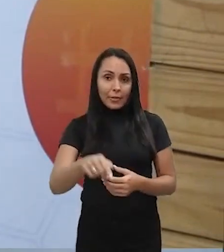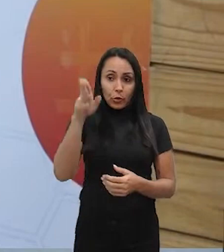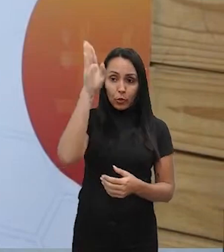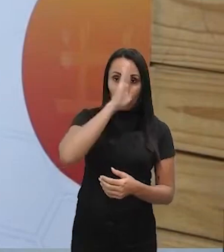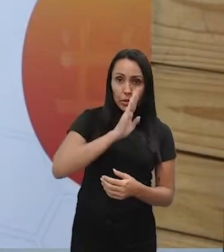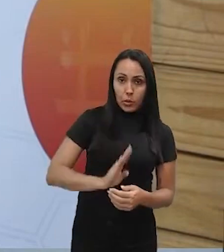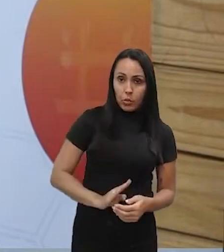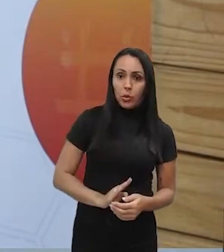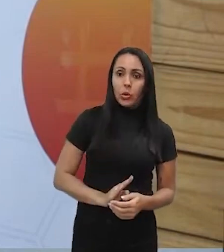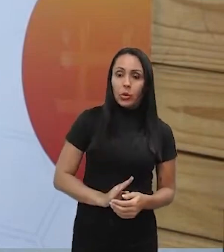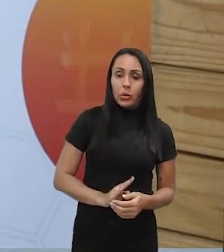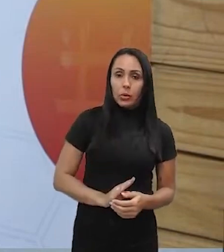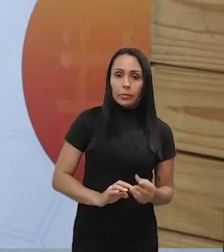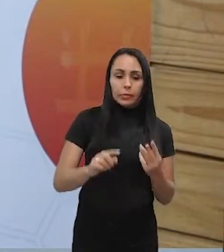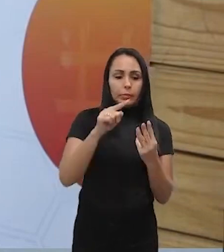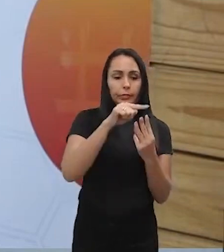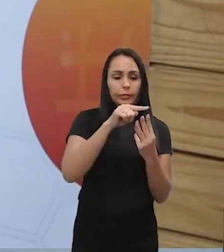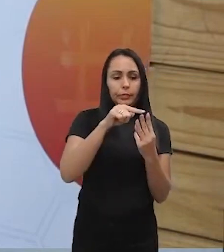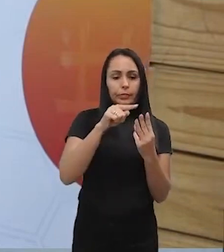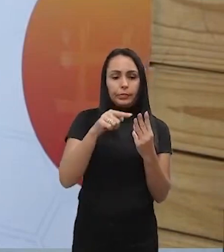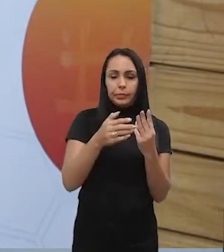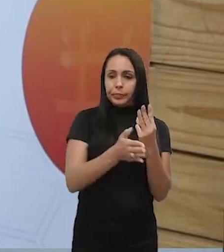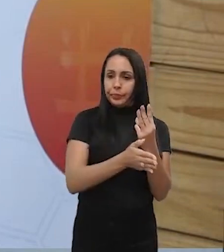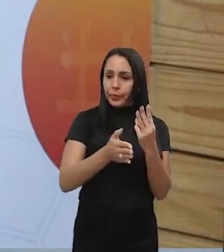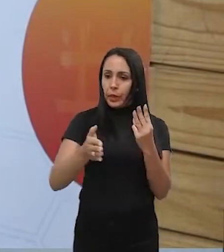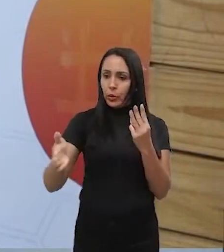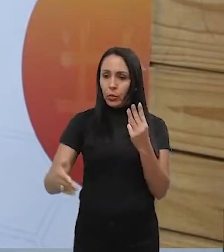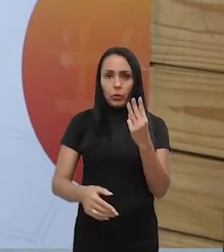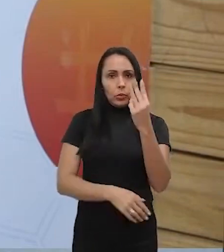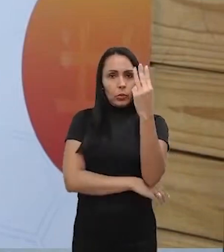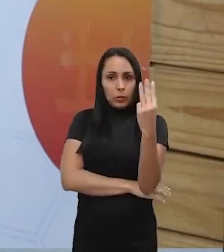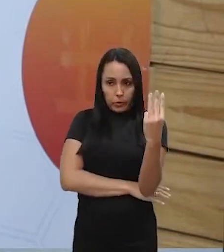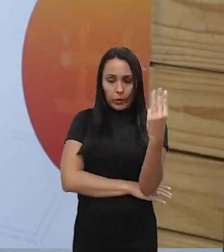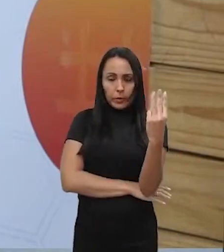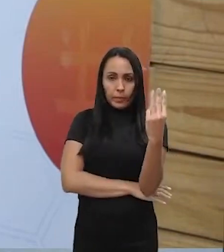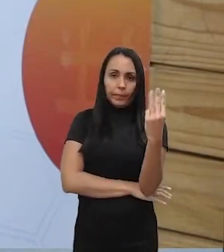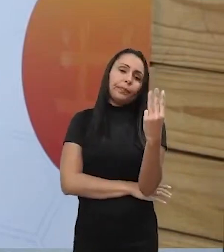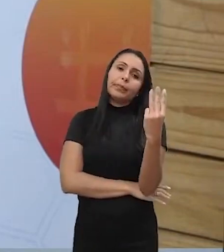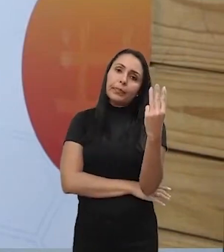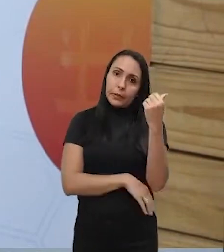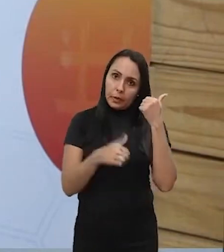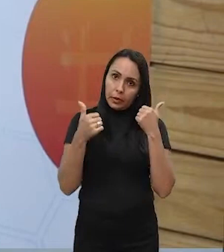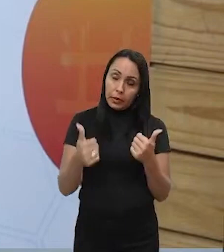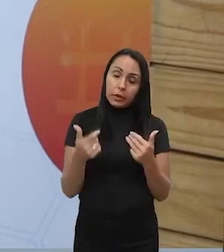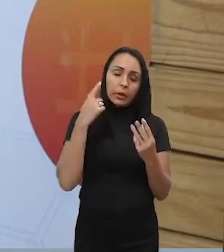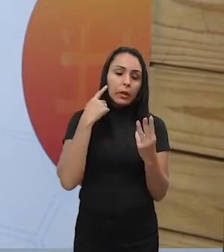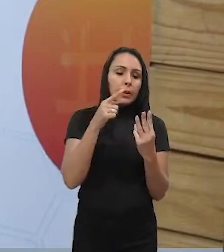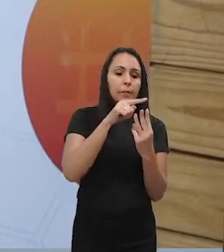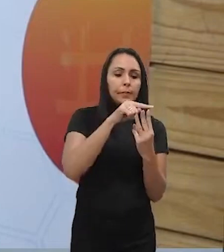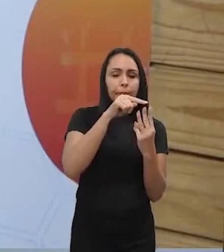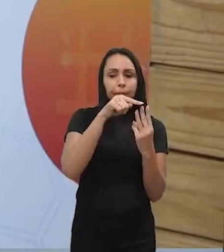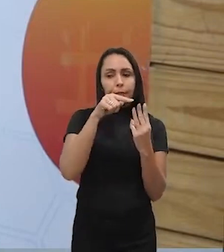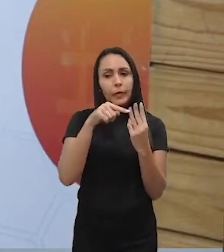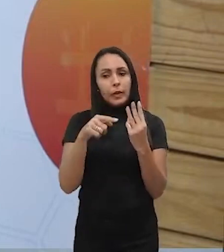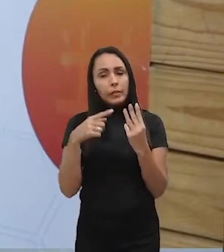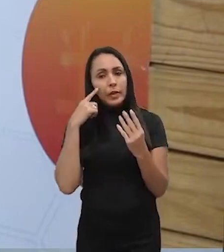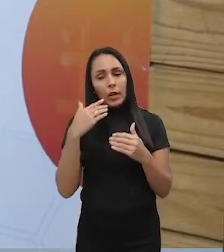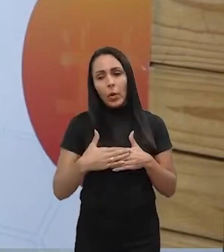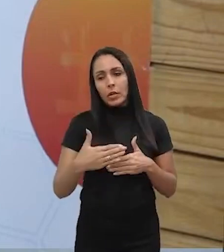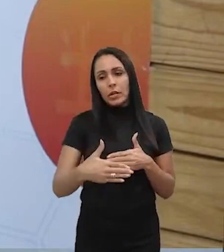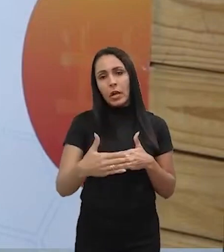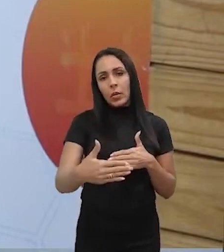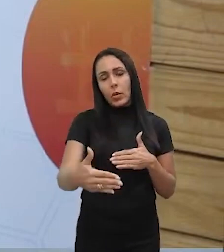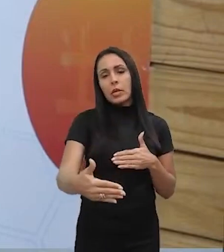Brasil em 3 fases, tá certo? Essas 3 fases, elas vão dar uma